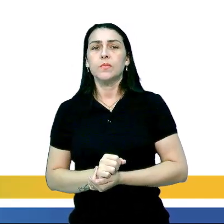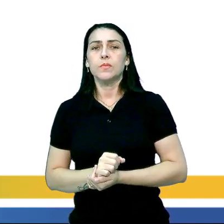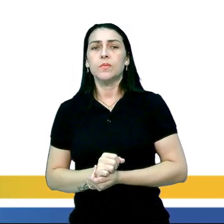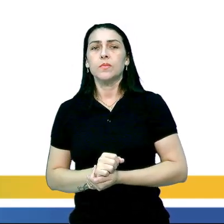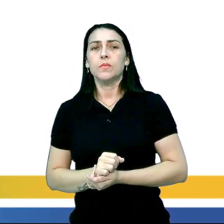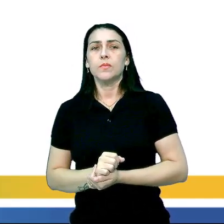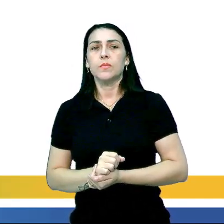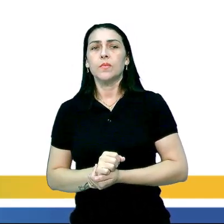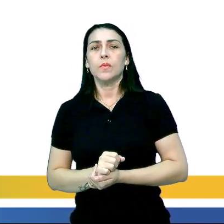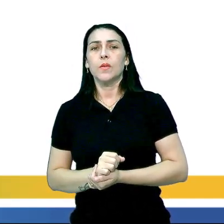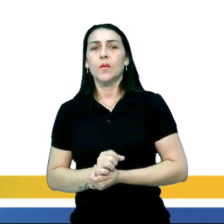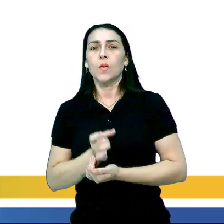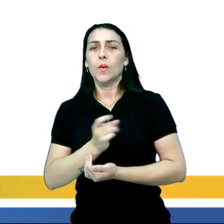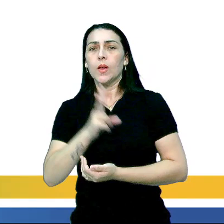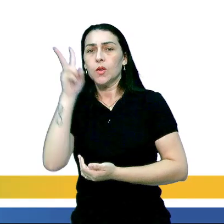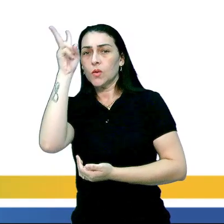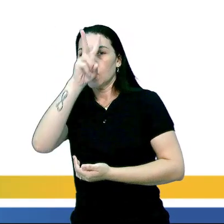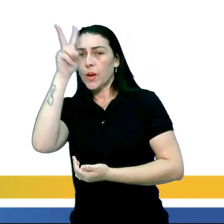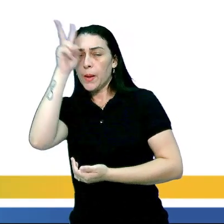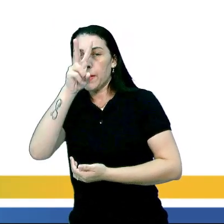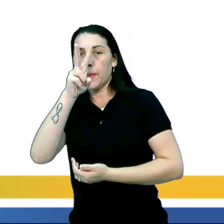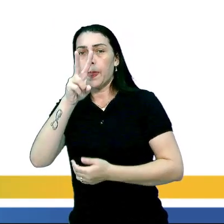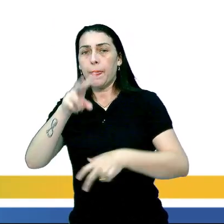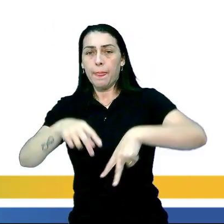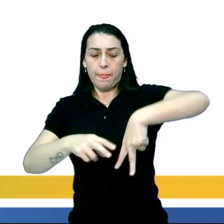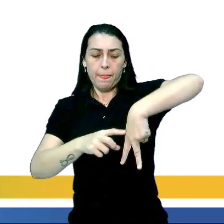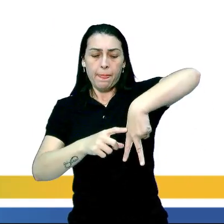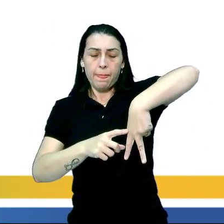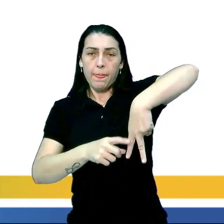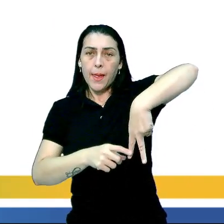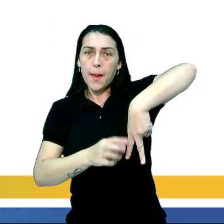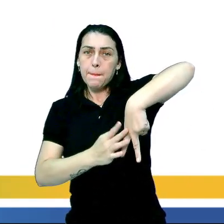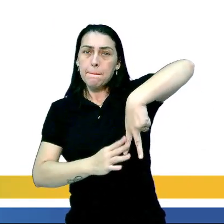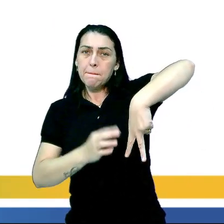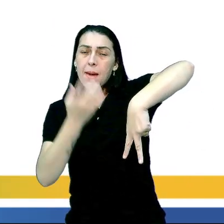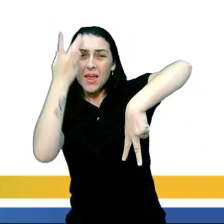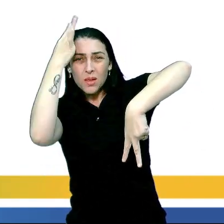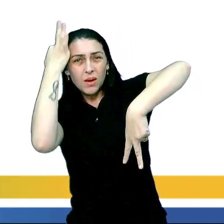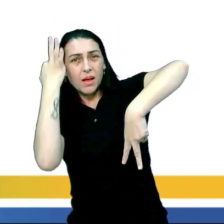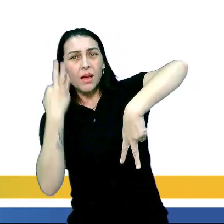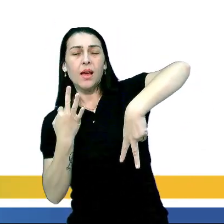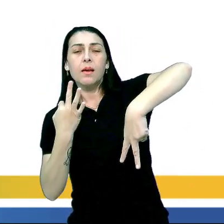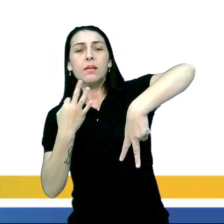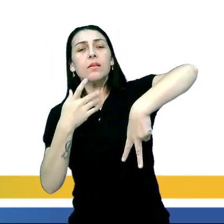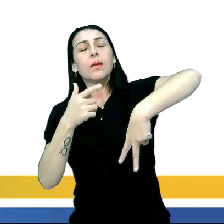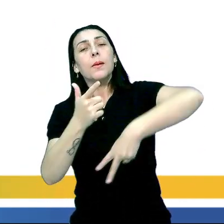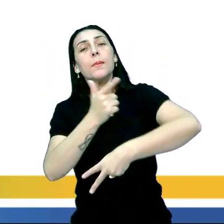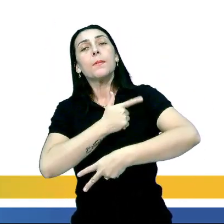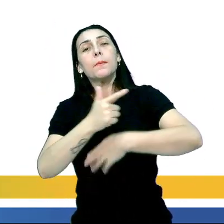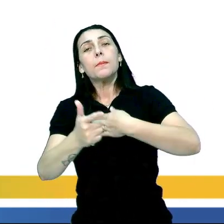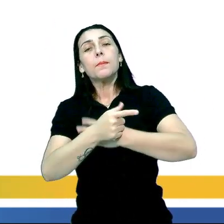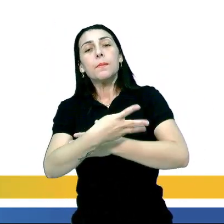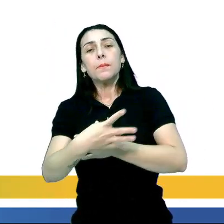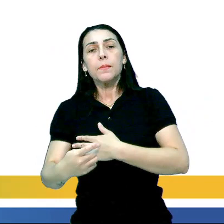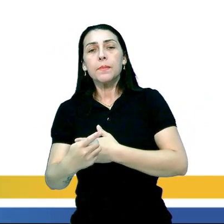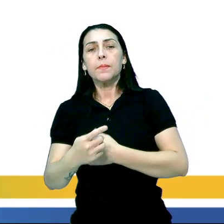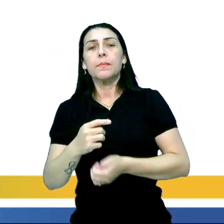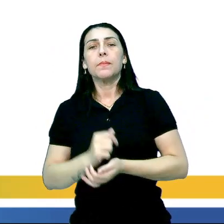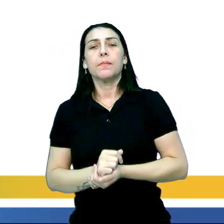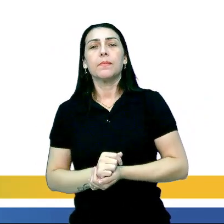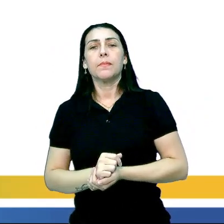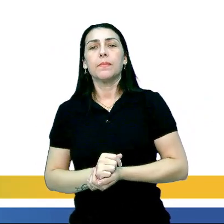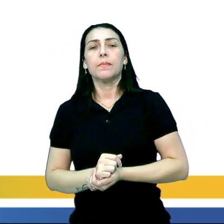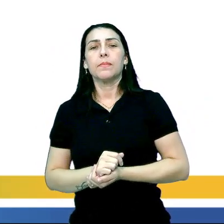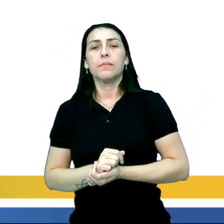A Terrível História da Perna Cabeluda. Acompanhem aí na página 42. Prenúncios